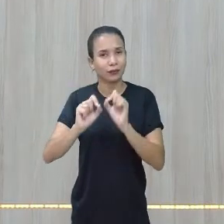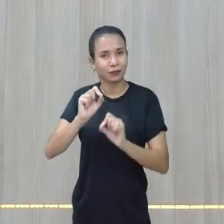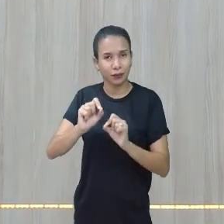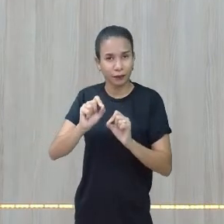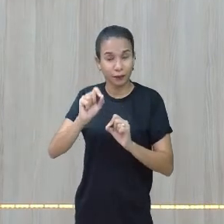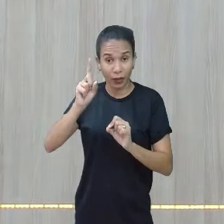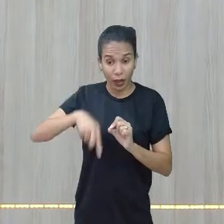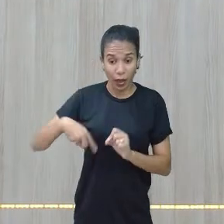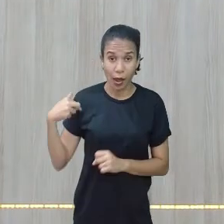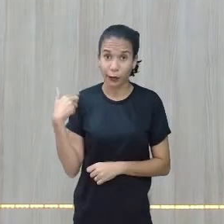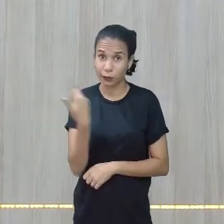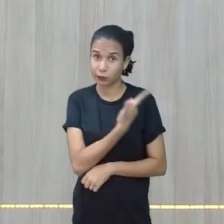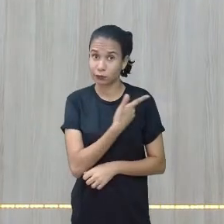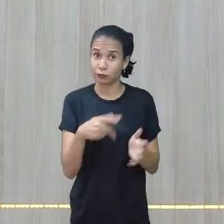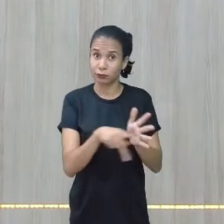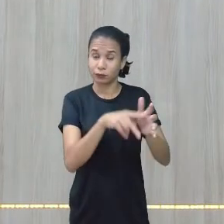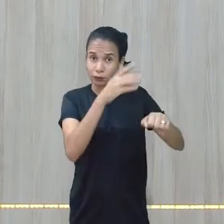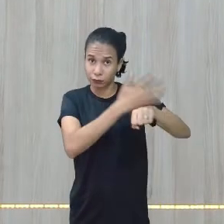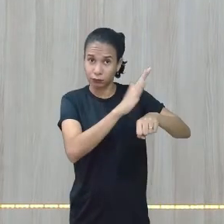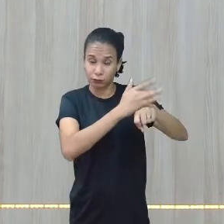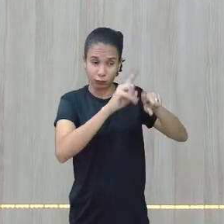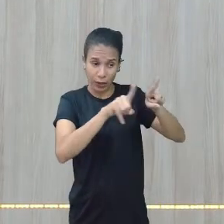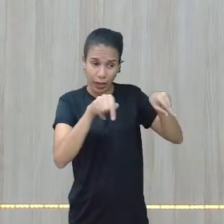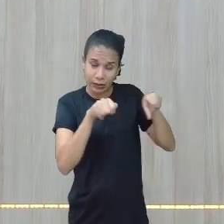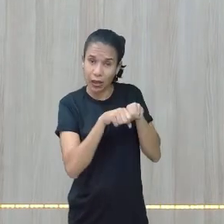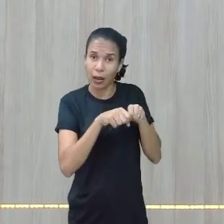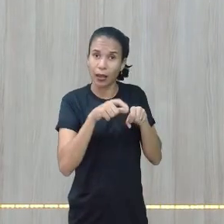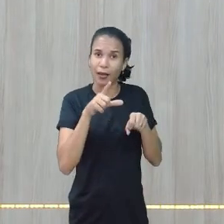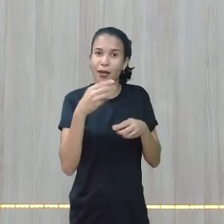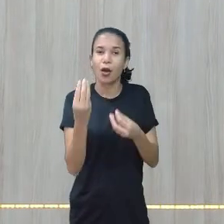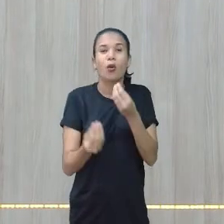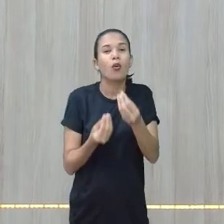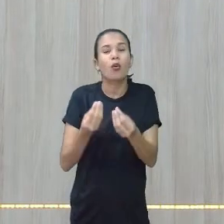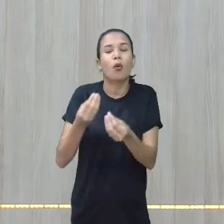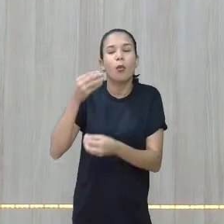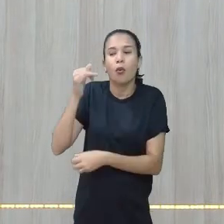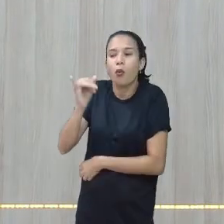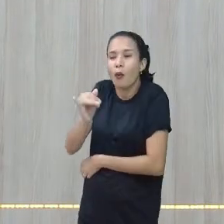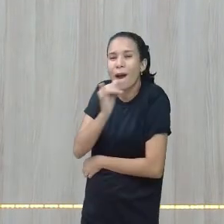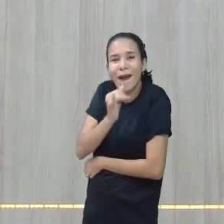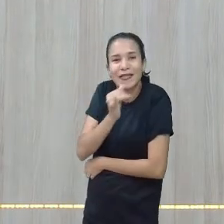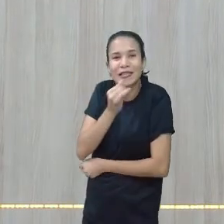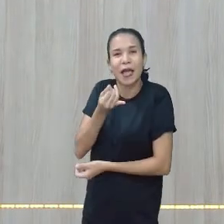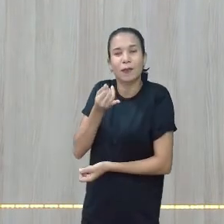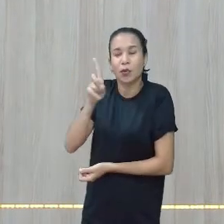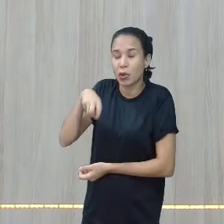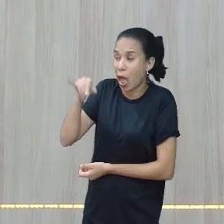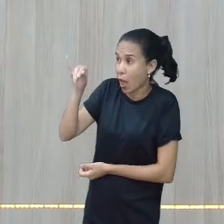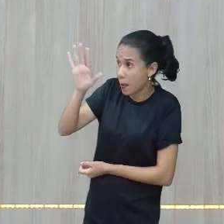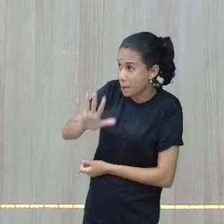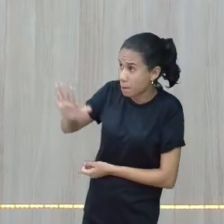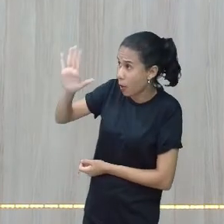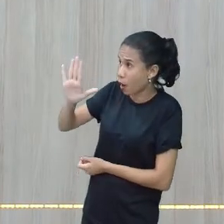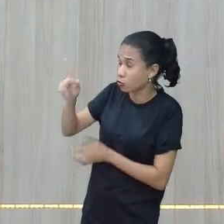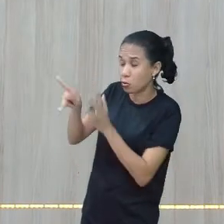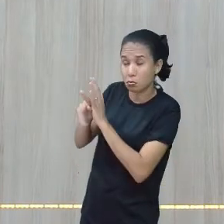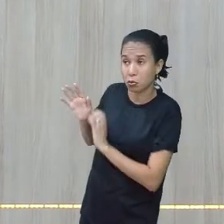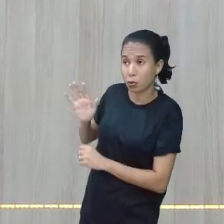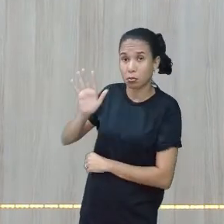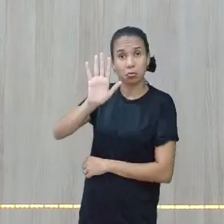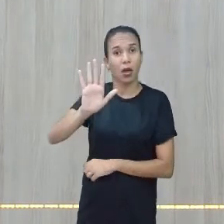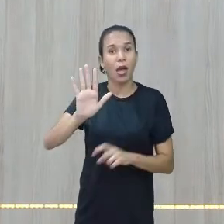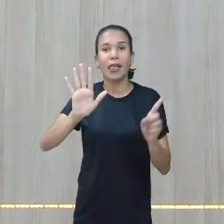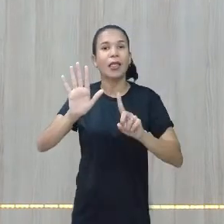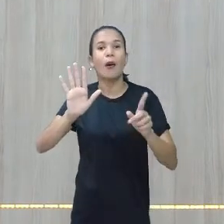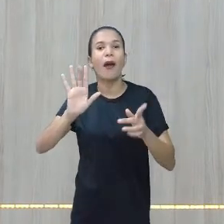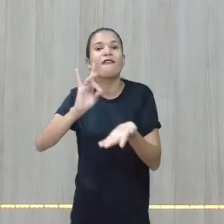arbitrário? É quando a gente trabalha na sala de recursos com simulações, né, com imagens que não são as imagens reais,